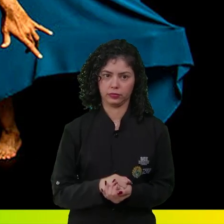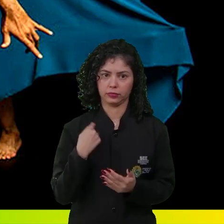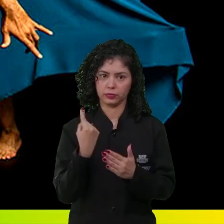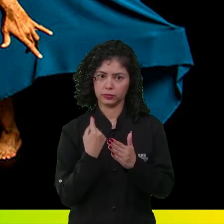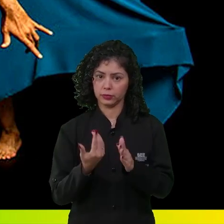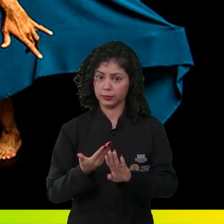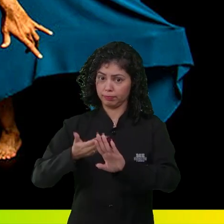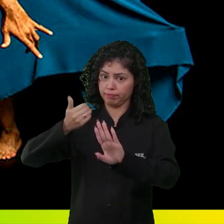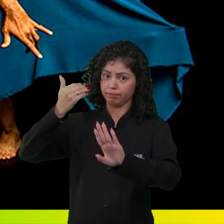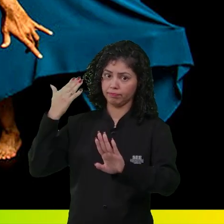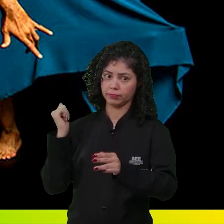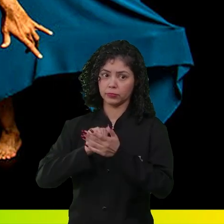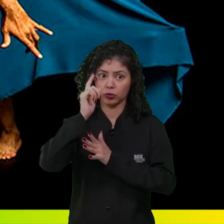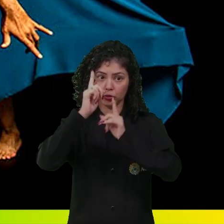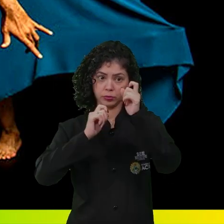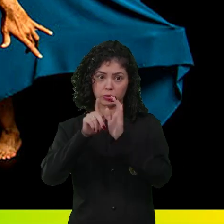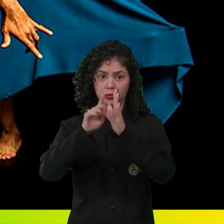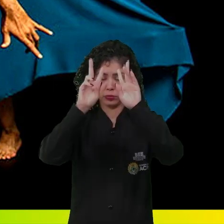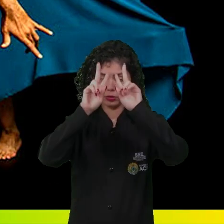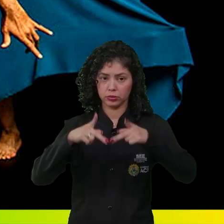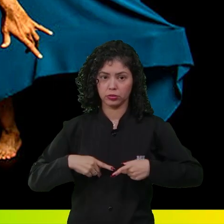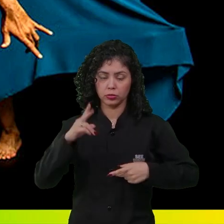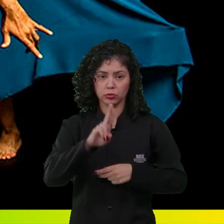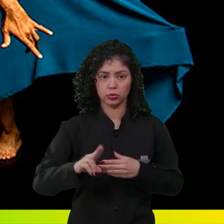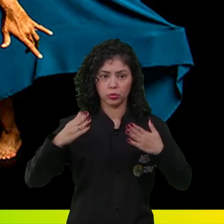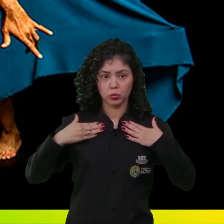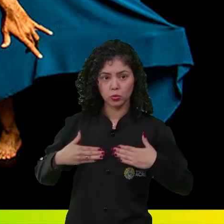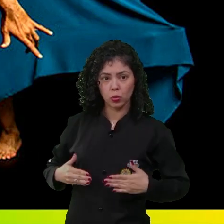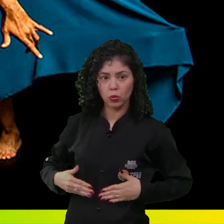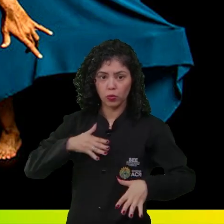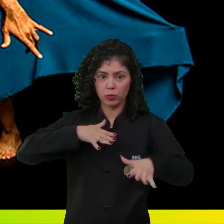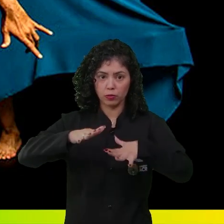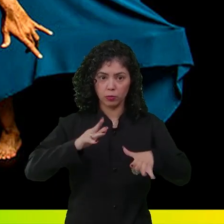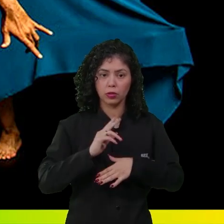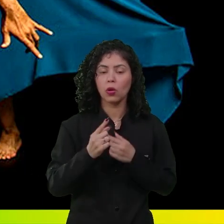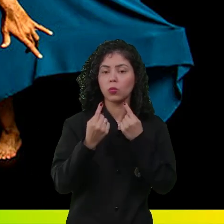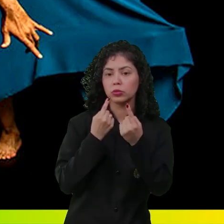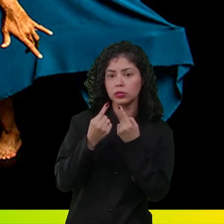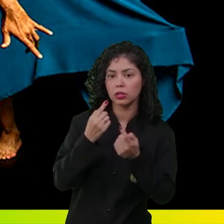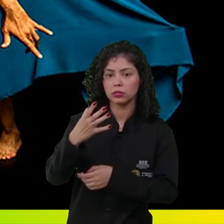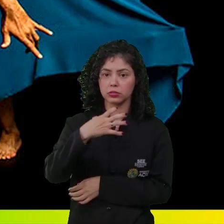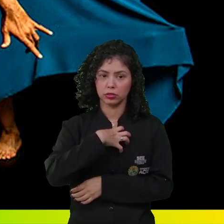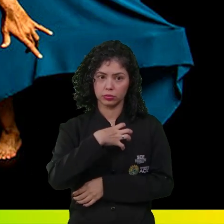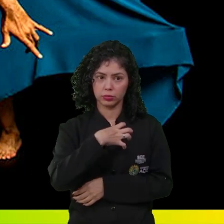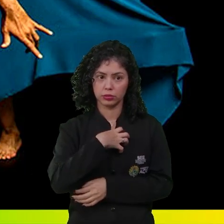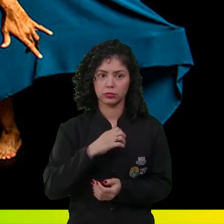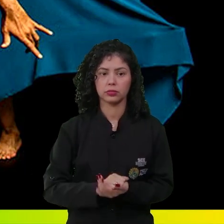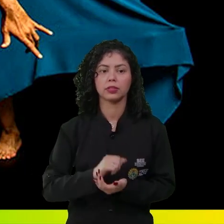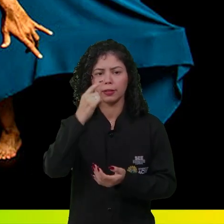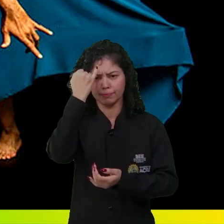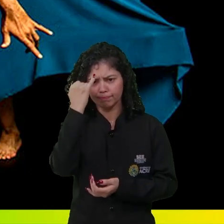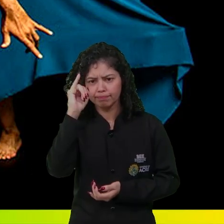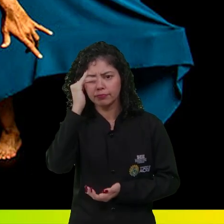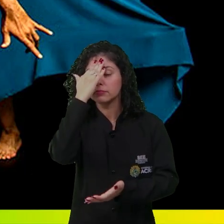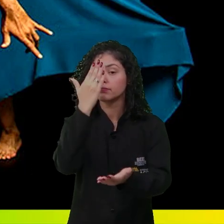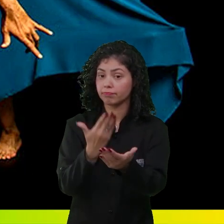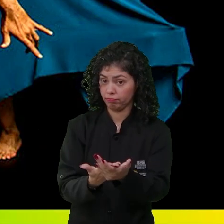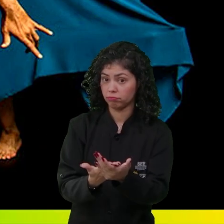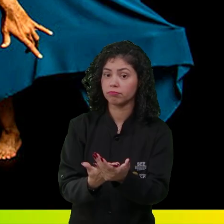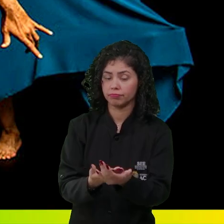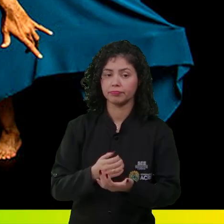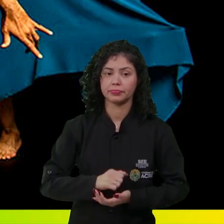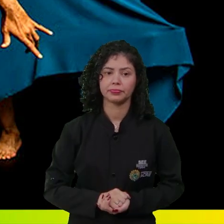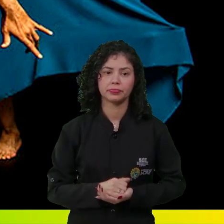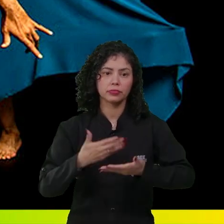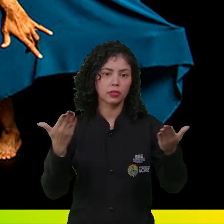mais antigas de expressão humana, utiliza o corpo e o movimento para comunicar sentimentos, ideias e